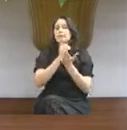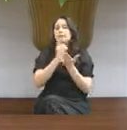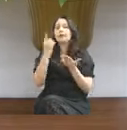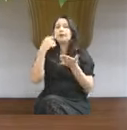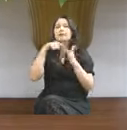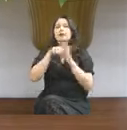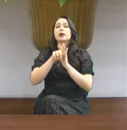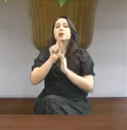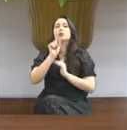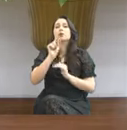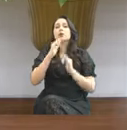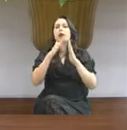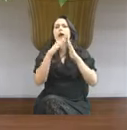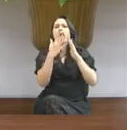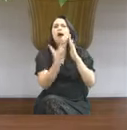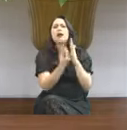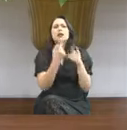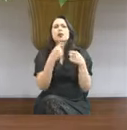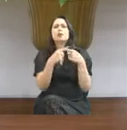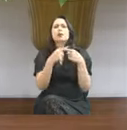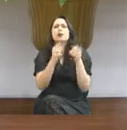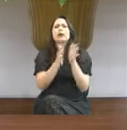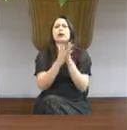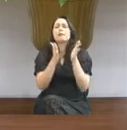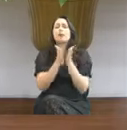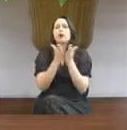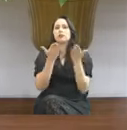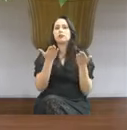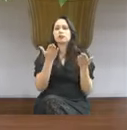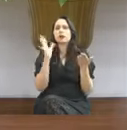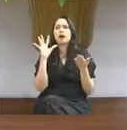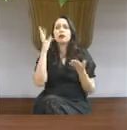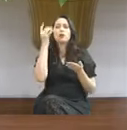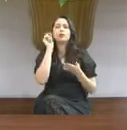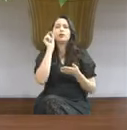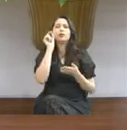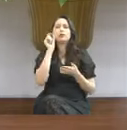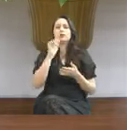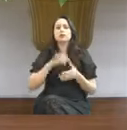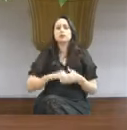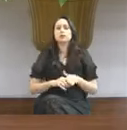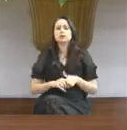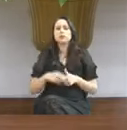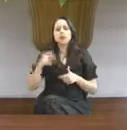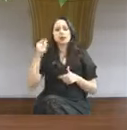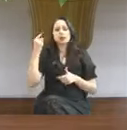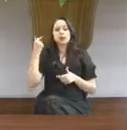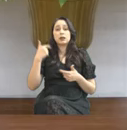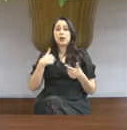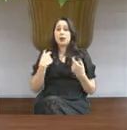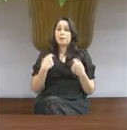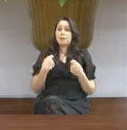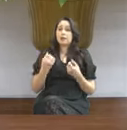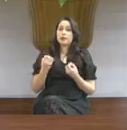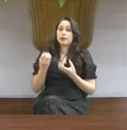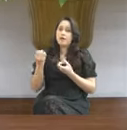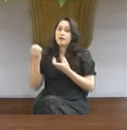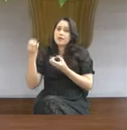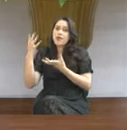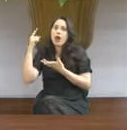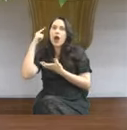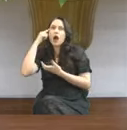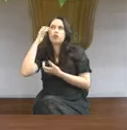que levou essa igreja a esse estado. Alguma coisa aconteceu. Aí nós temos que fazer uma viagem, viu o curso que eu fiz em Israel, foi muito